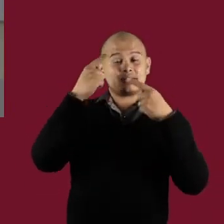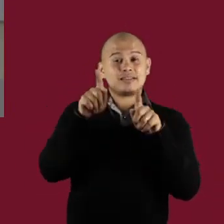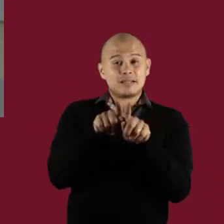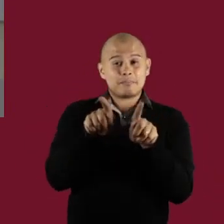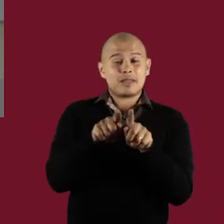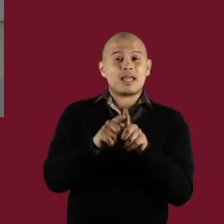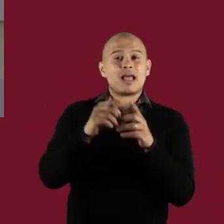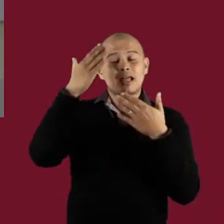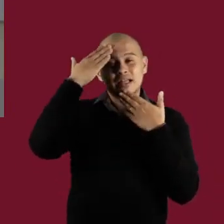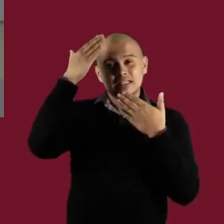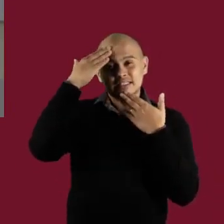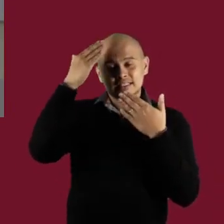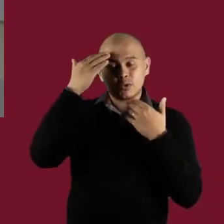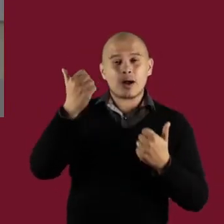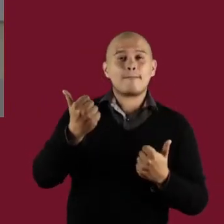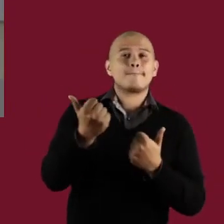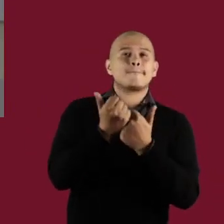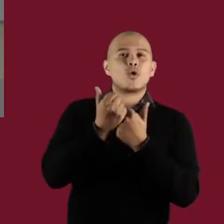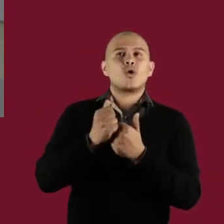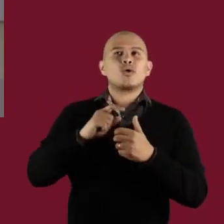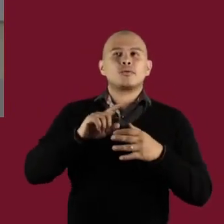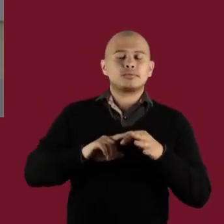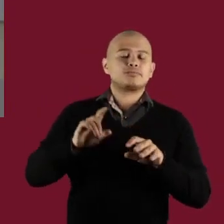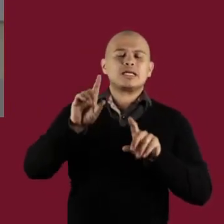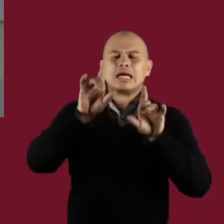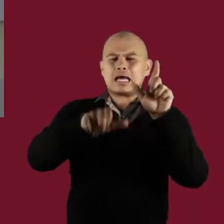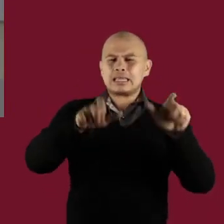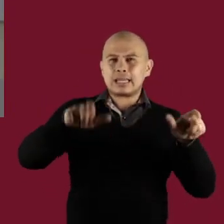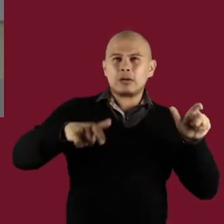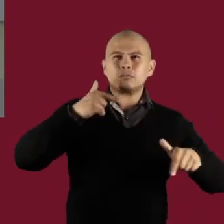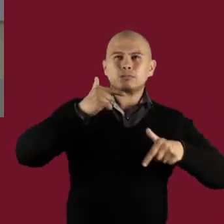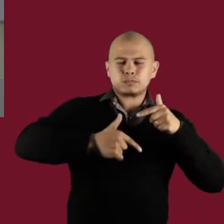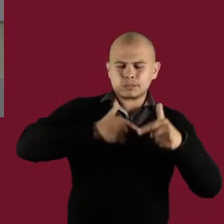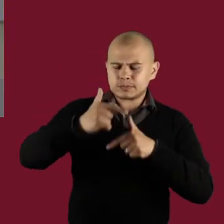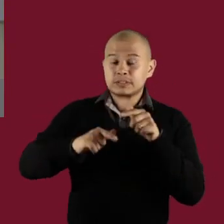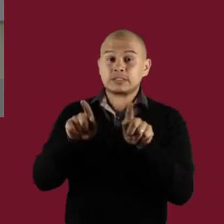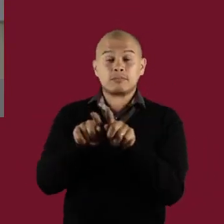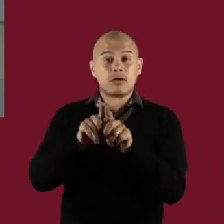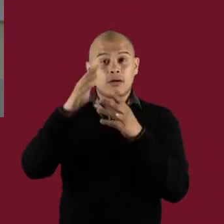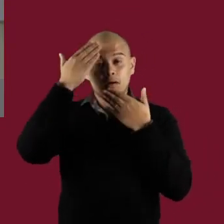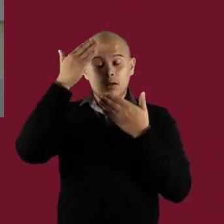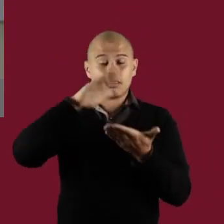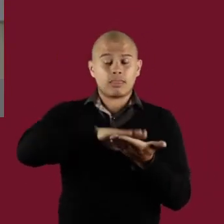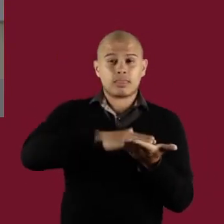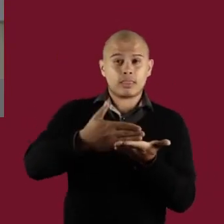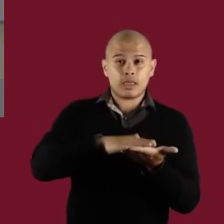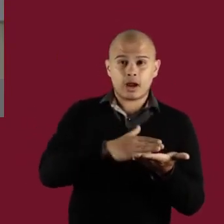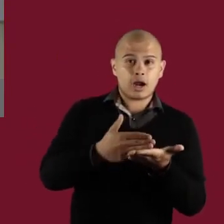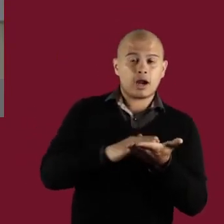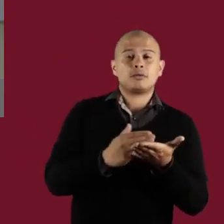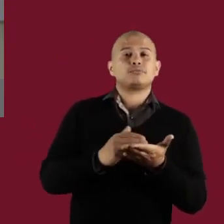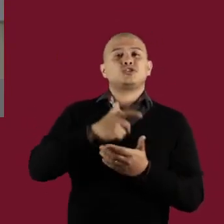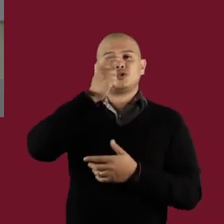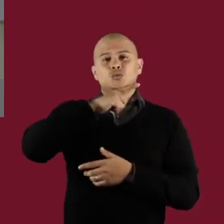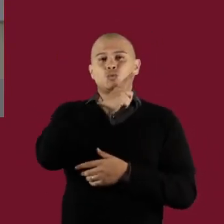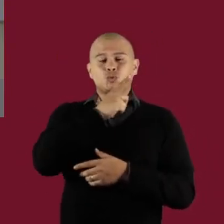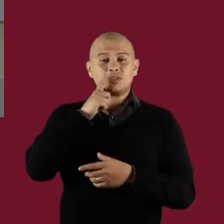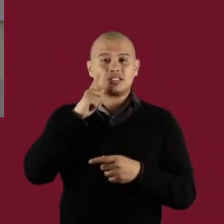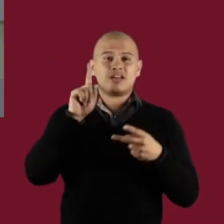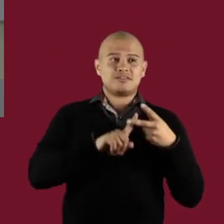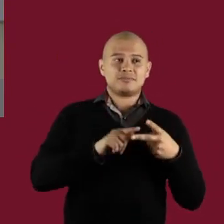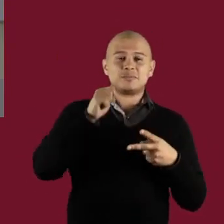Pesquisa e Formação, a Gislene, Tiago, Rodrigo, Marco, dos intérpretes de Libra, Gustavo Melo e Carolina Melo, e